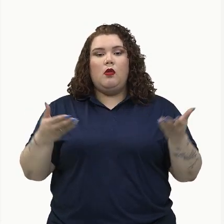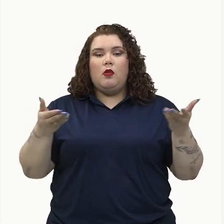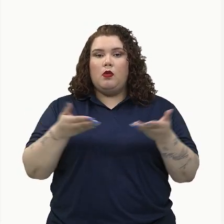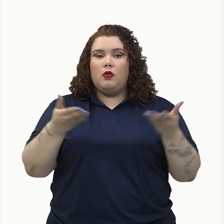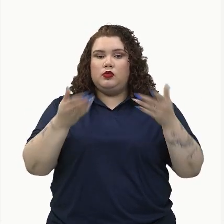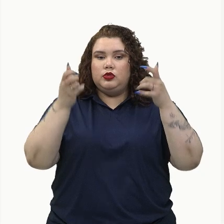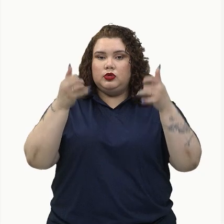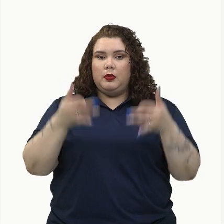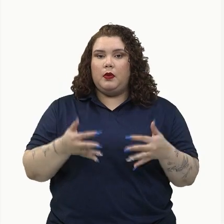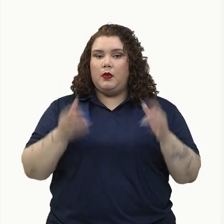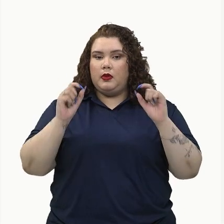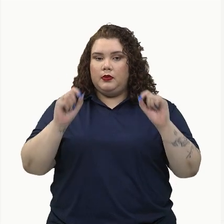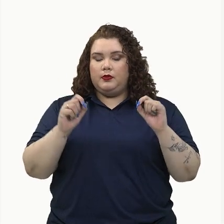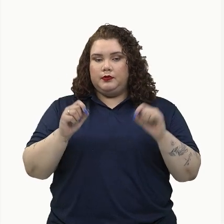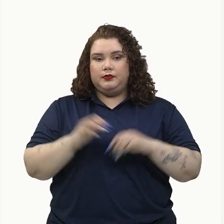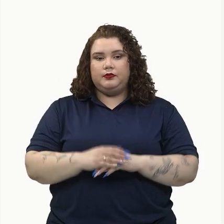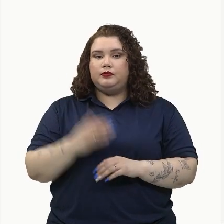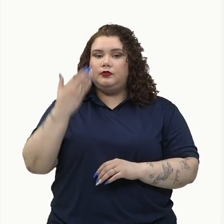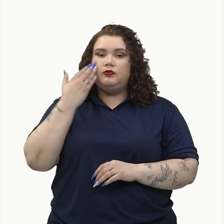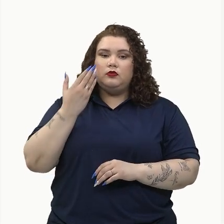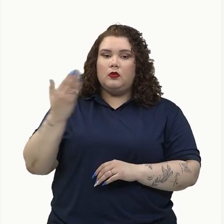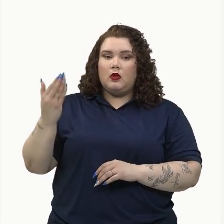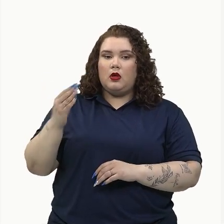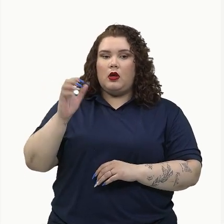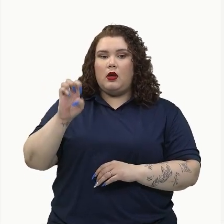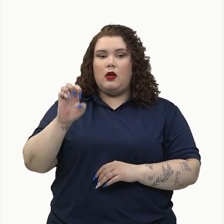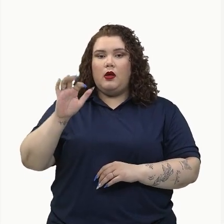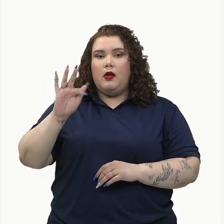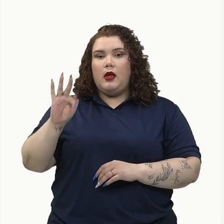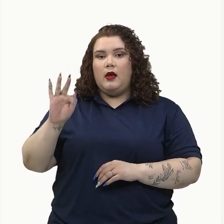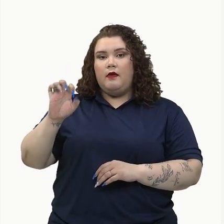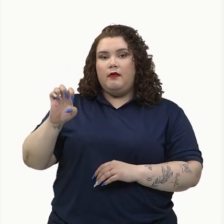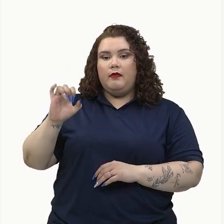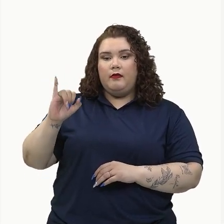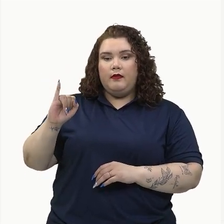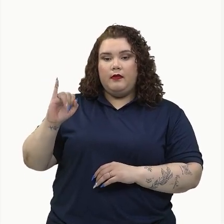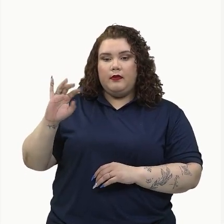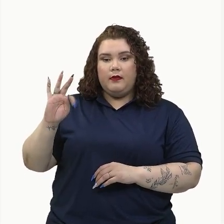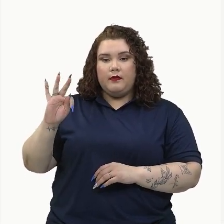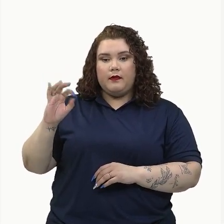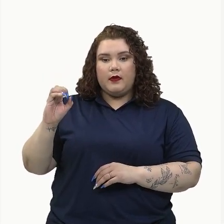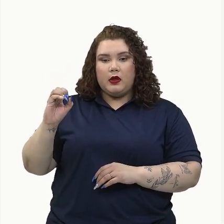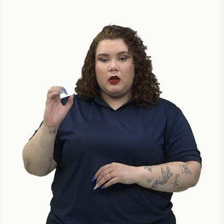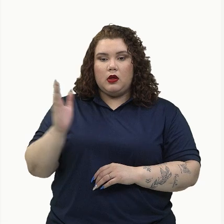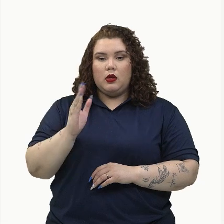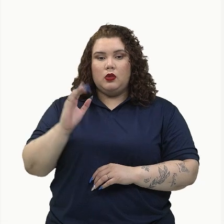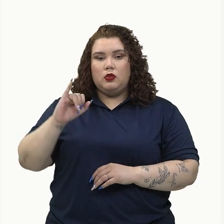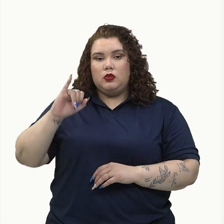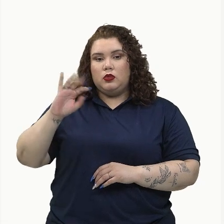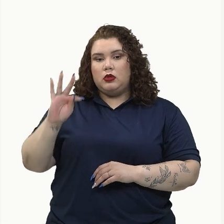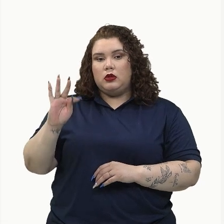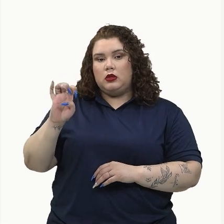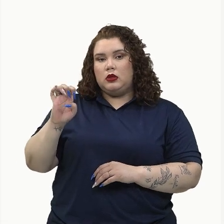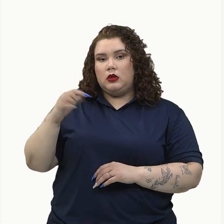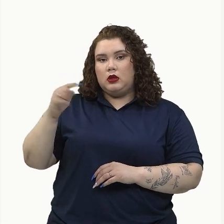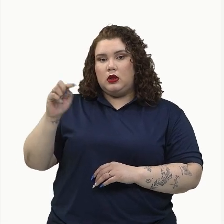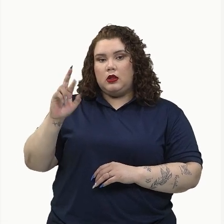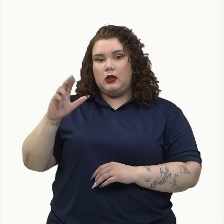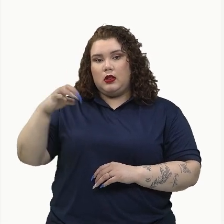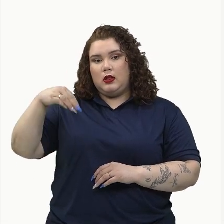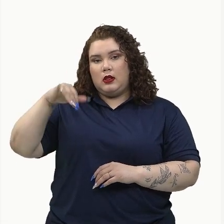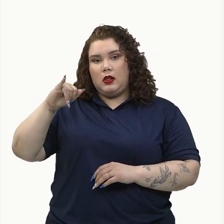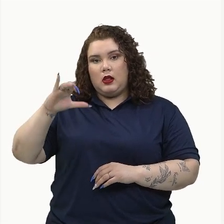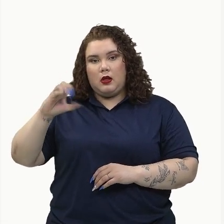estudar agora é o efeito térmico Joule. Por quê? Porque nesse caso, quando eu estou falando